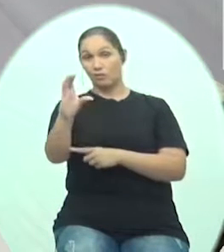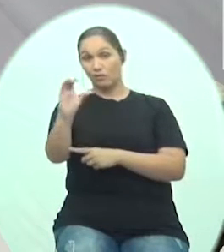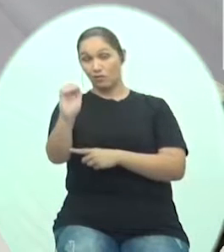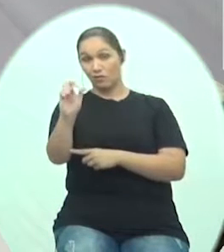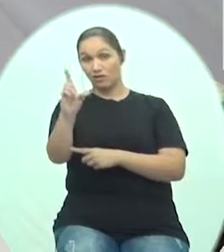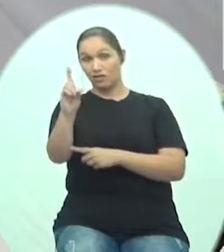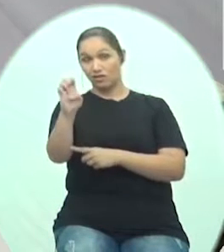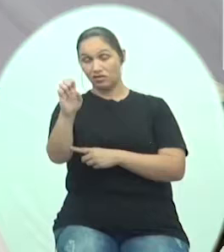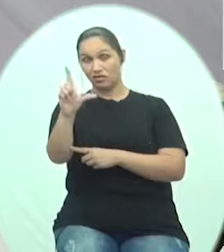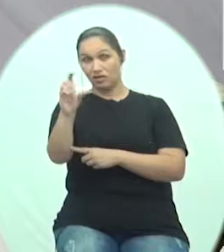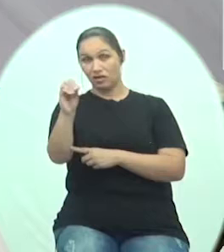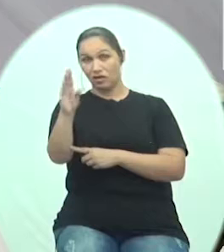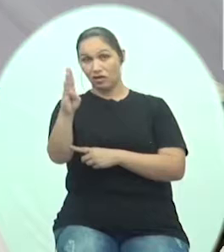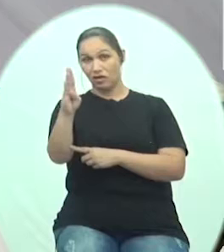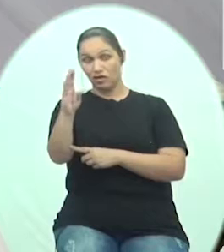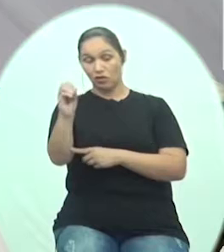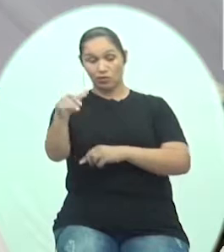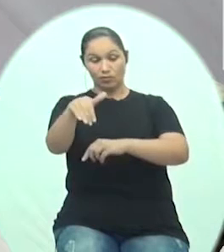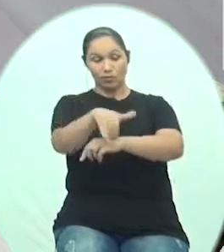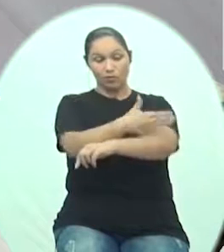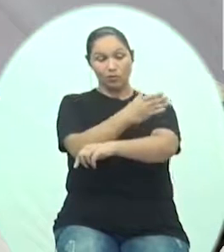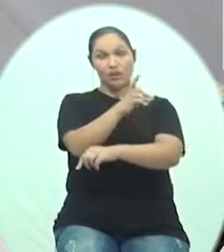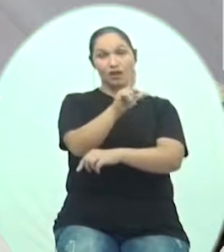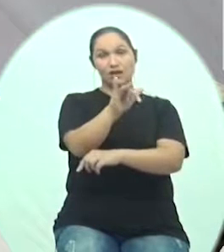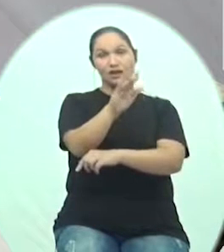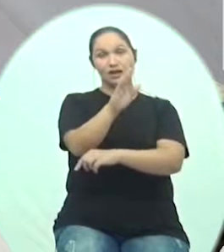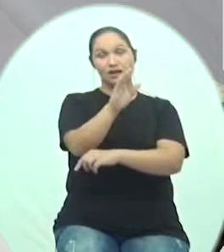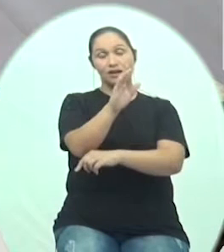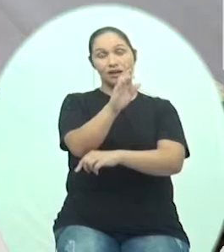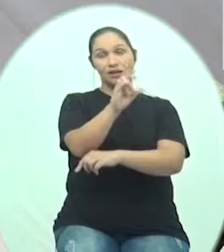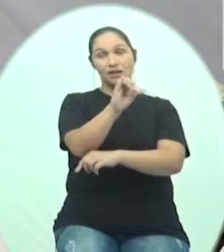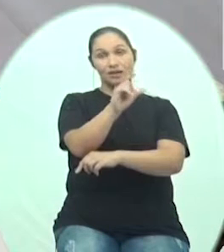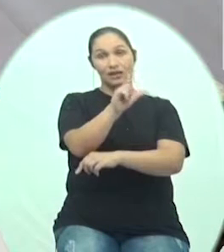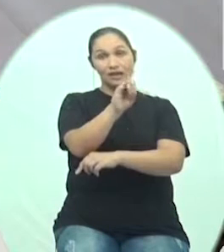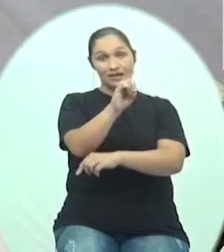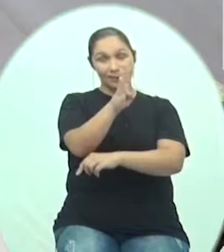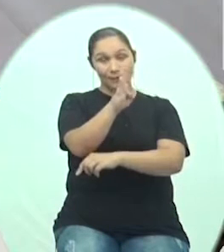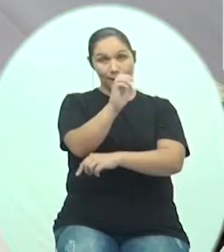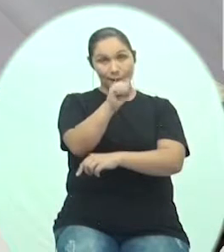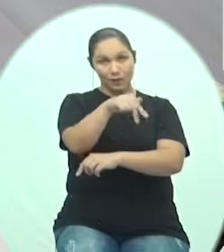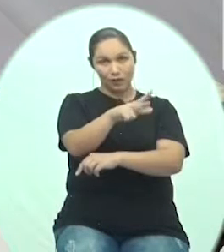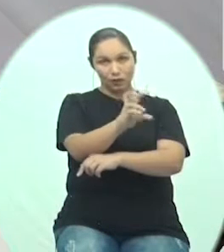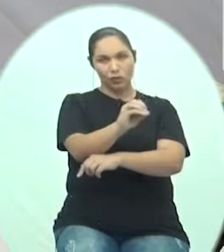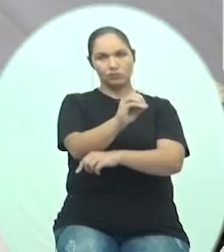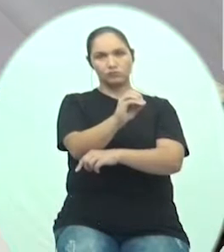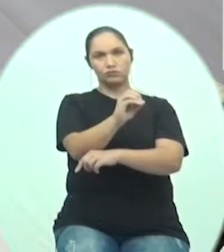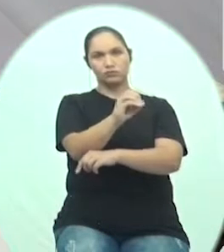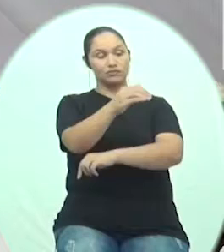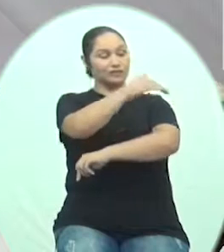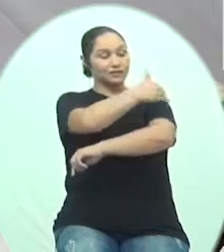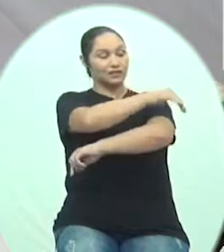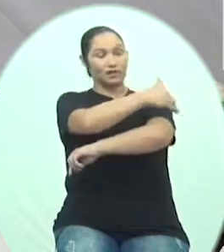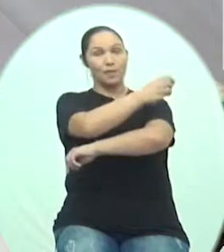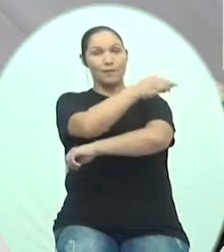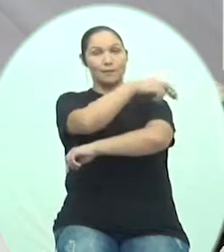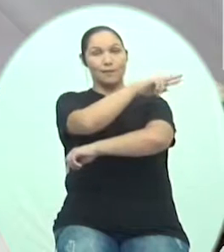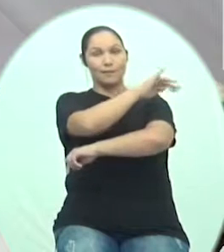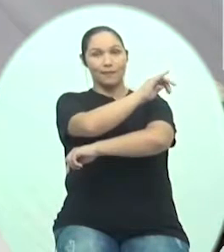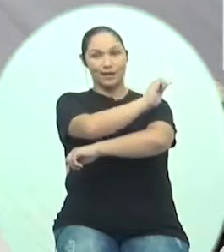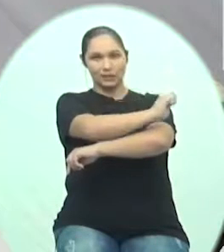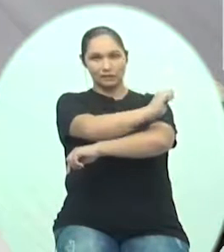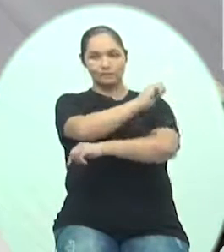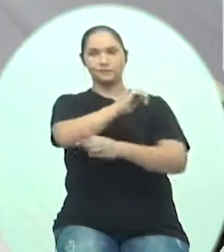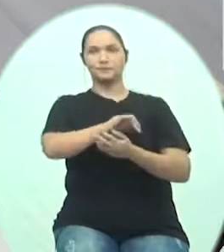lbar José Gomes no trecho do cruzamento com Avenida Universitário até a esquina com a Rua Maria Borges